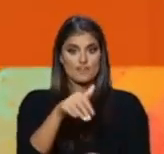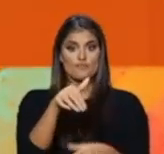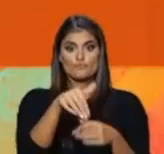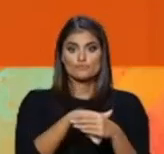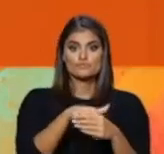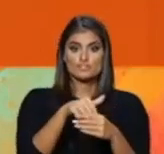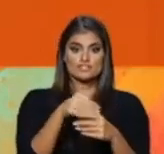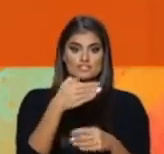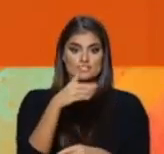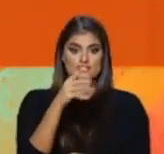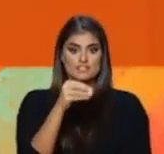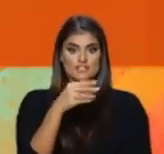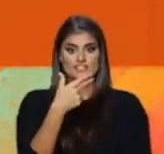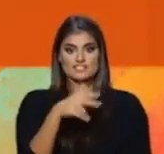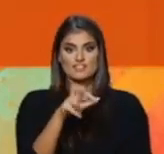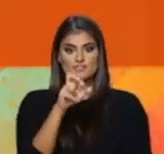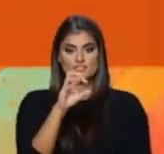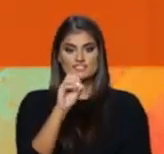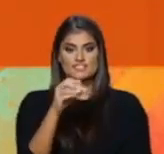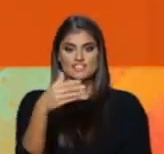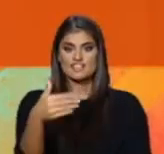votar no